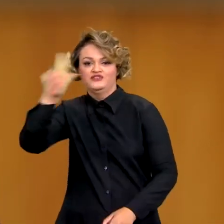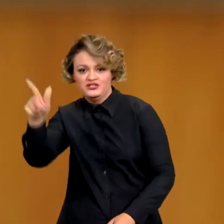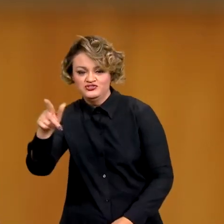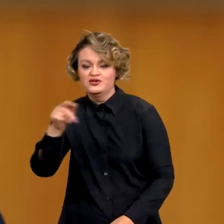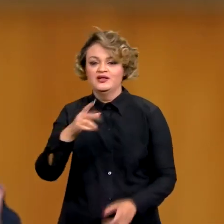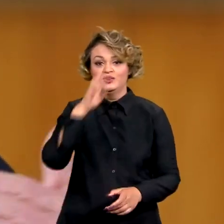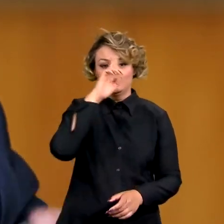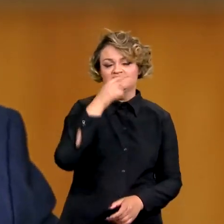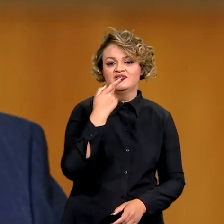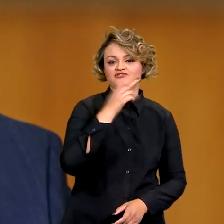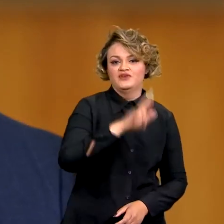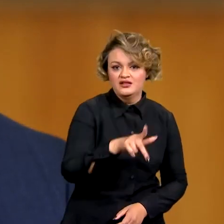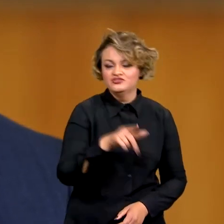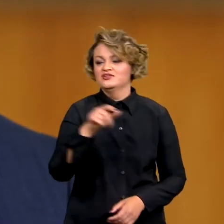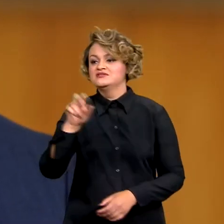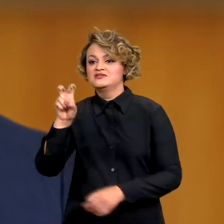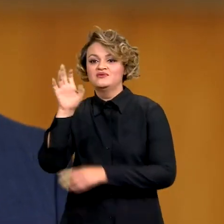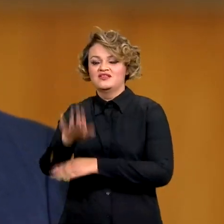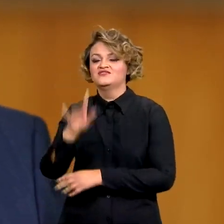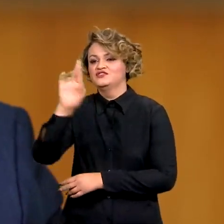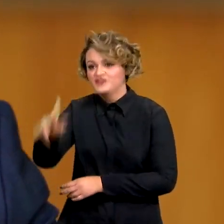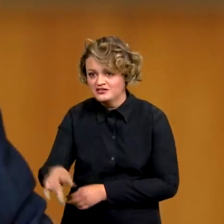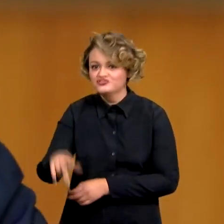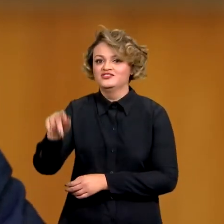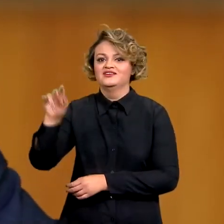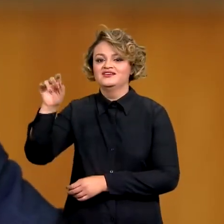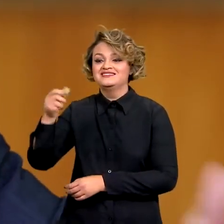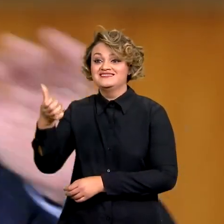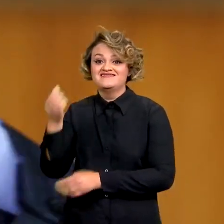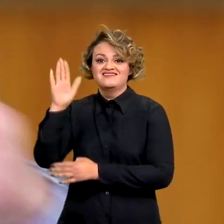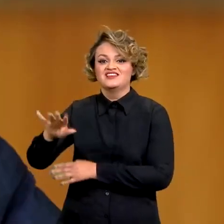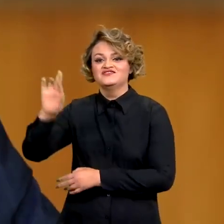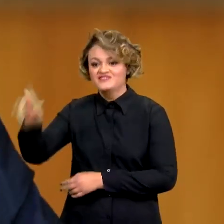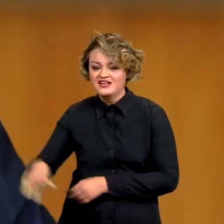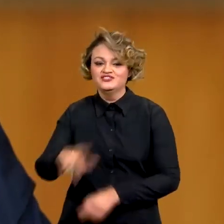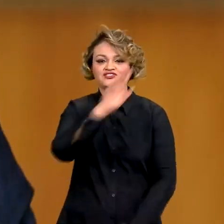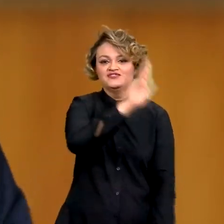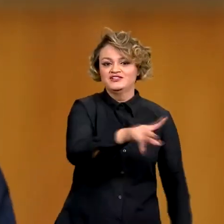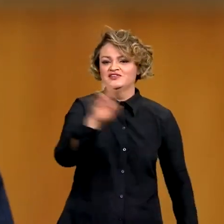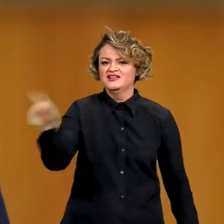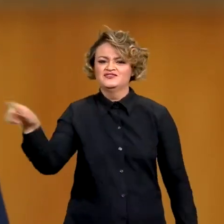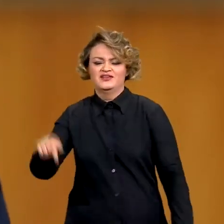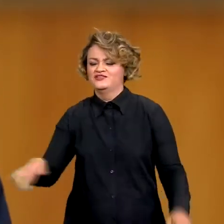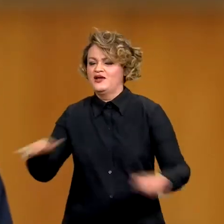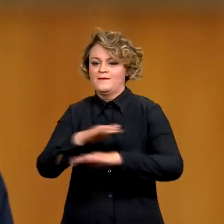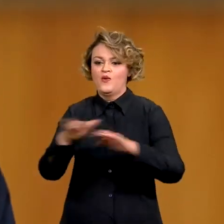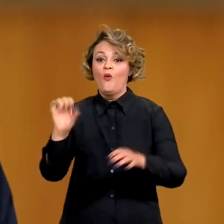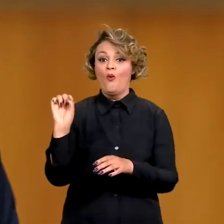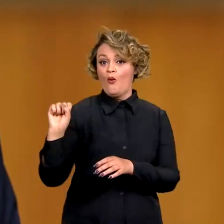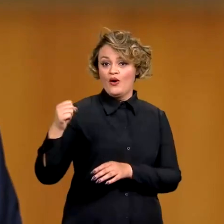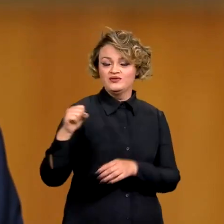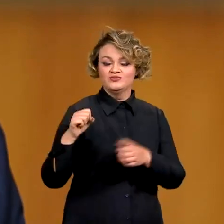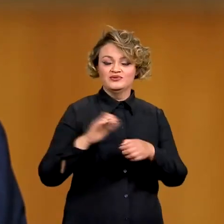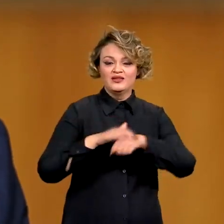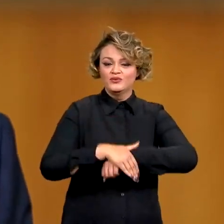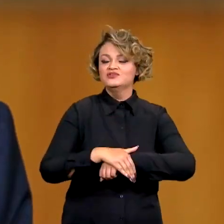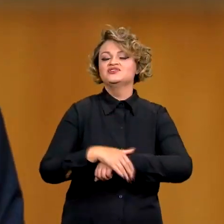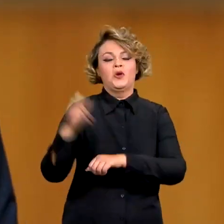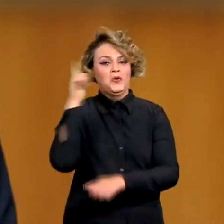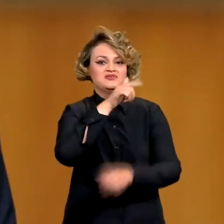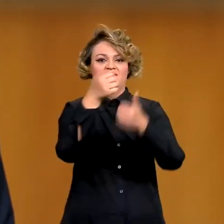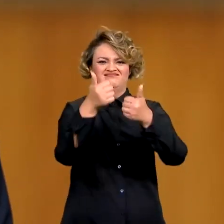meio-dia fala outra 5 horas da tarde fala outra 6 horas tá todo mundo derrotado 8 horas tá todo mundo vitorioso